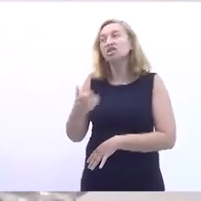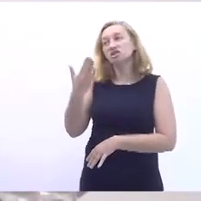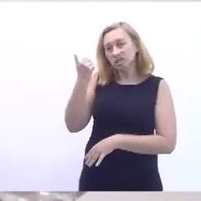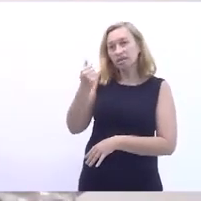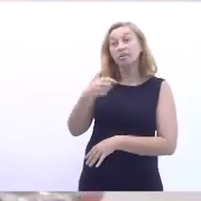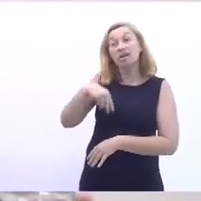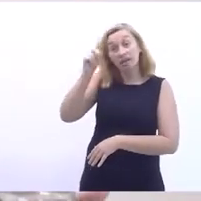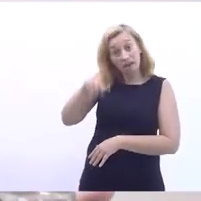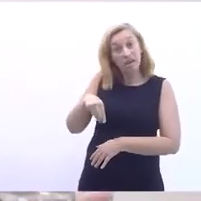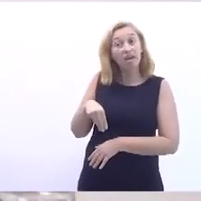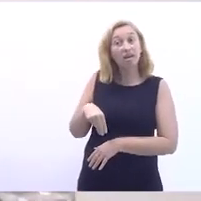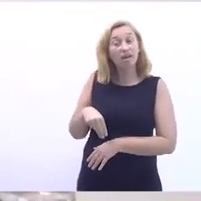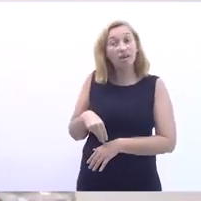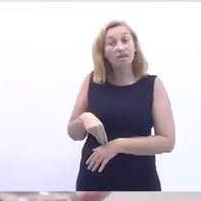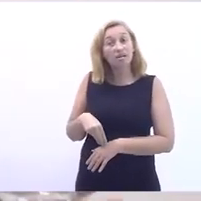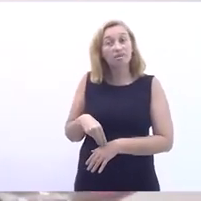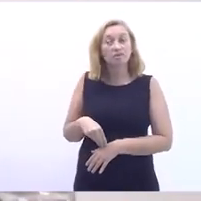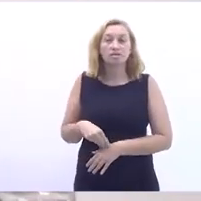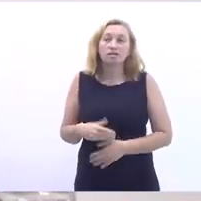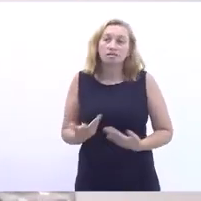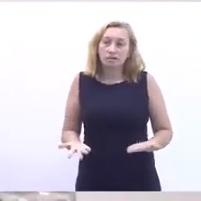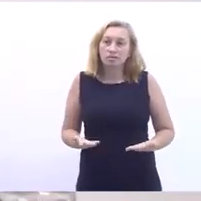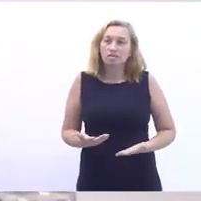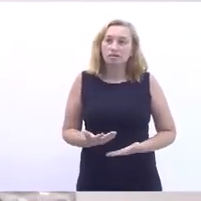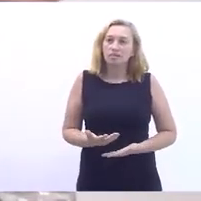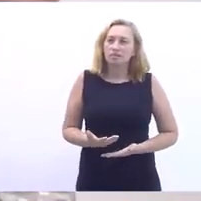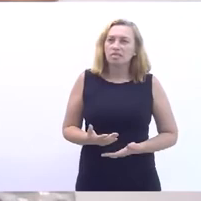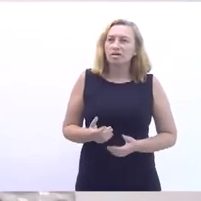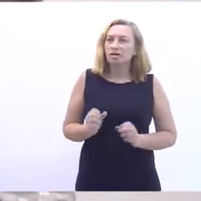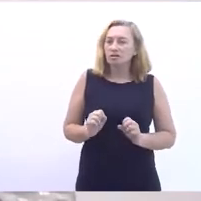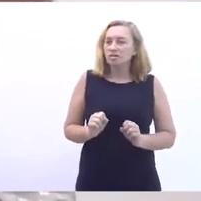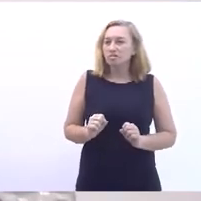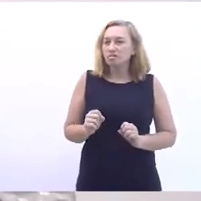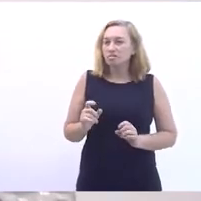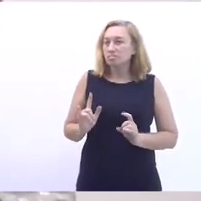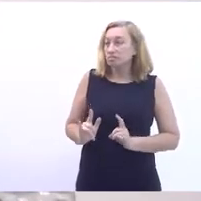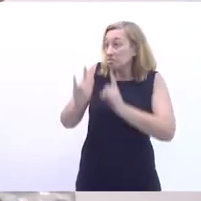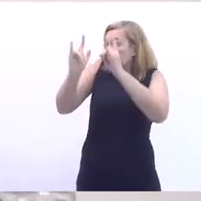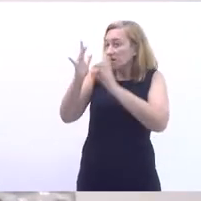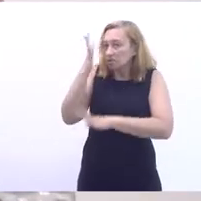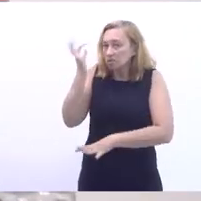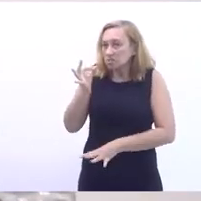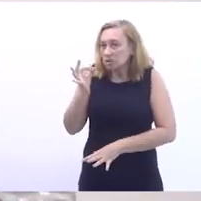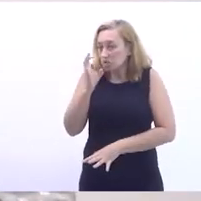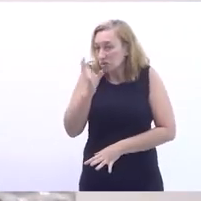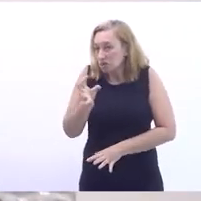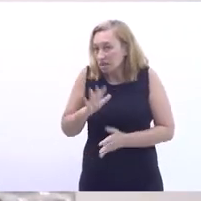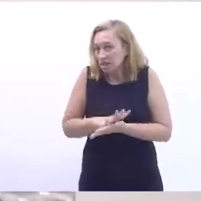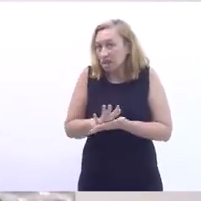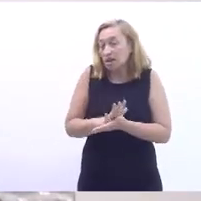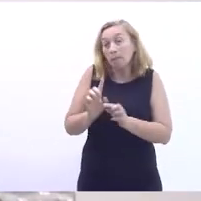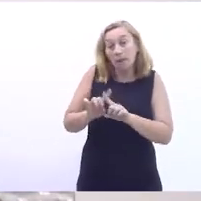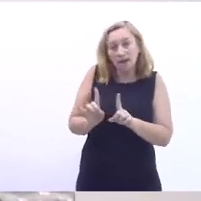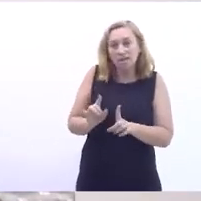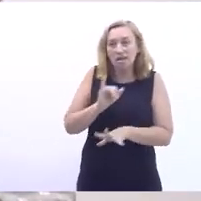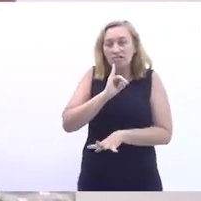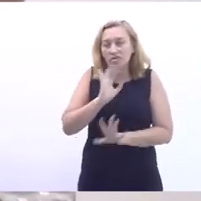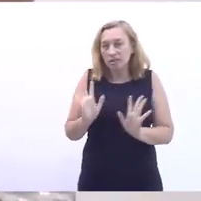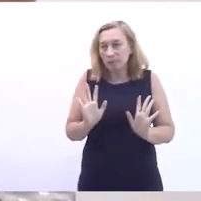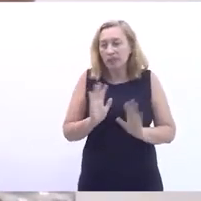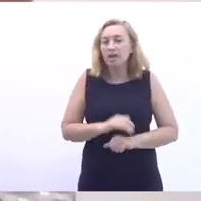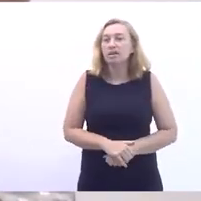sabe quem é e já sabe que tá quem tá indo talvez até aqui nesse prédio eu não sei não estou acusando ninguém mas enfim